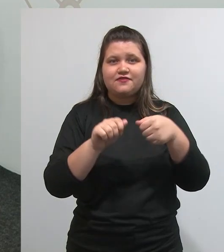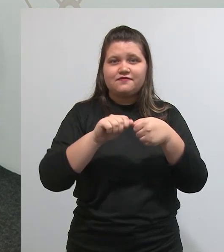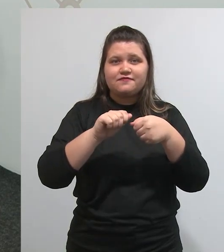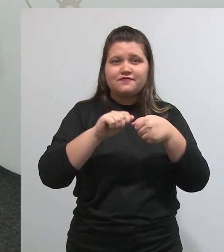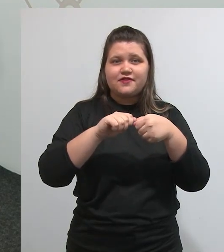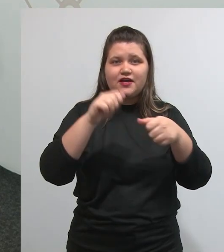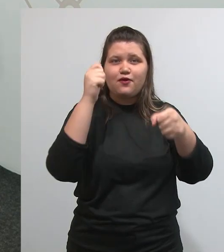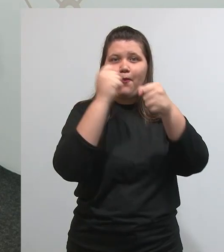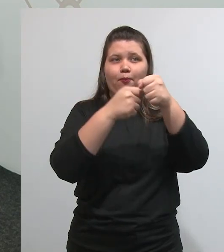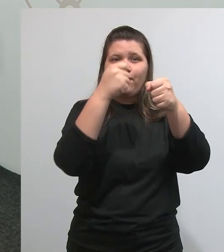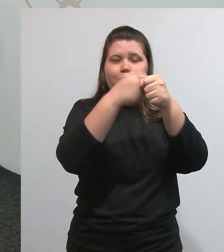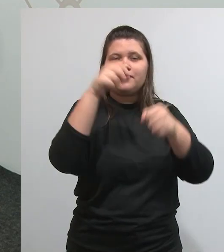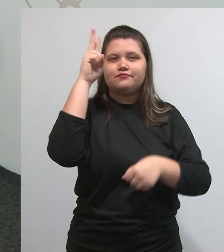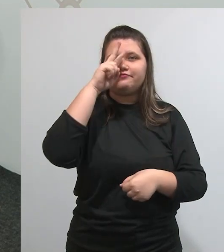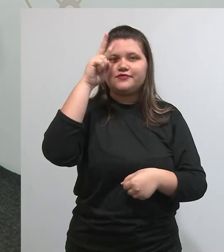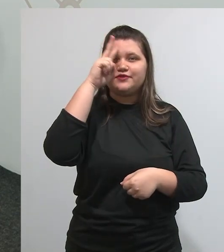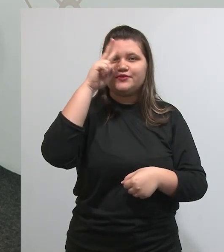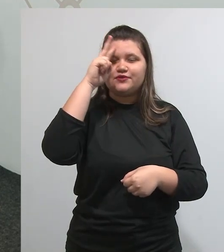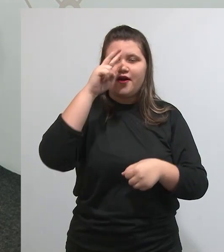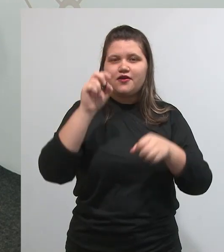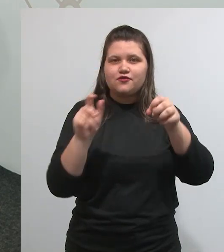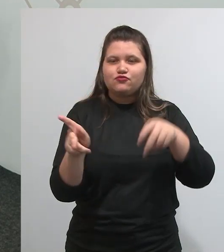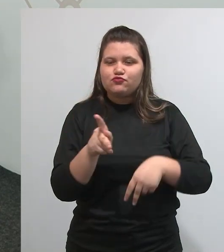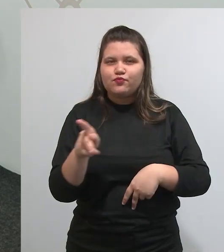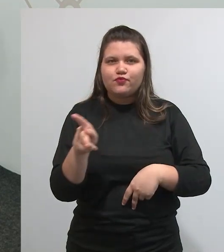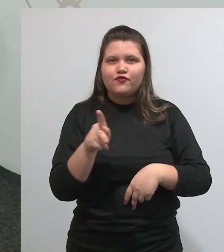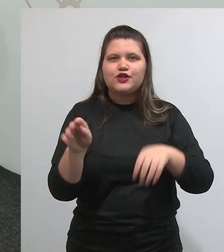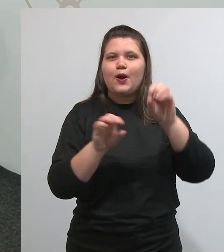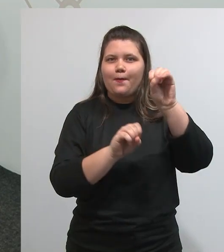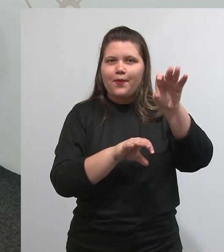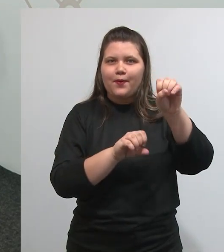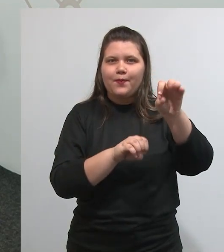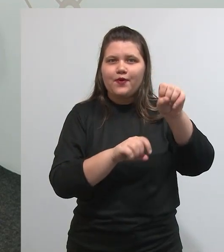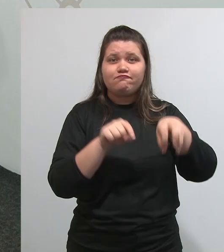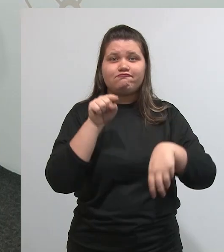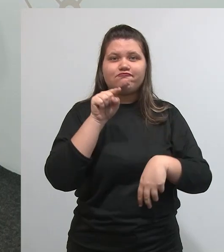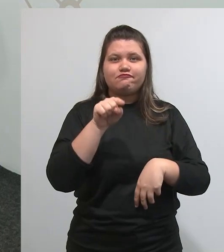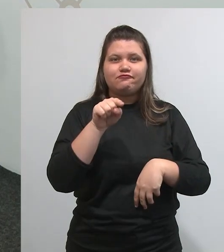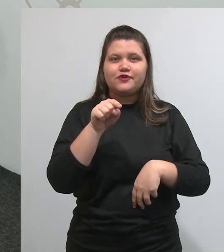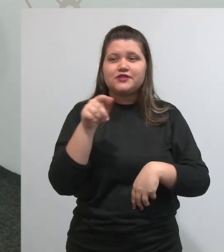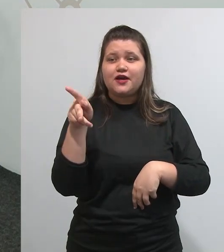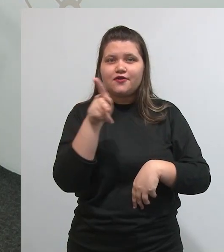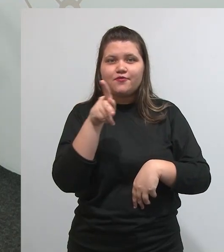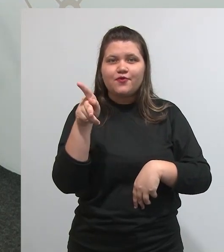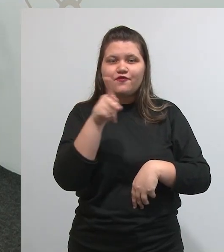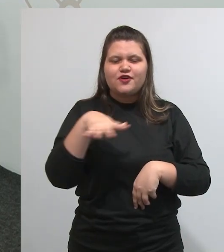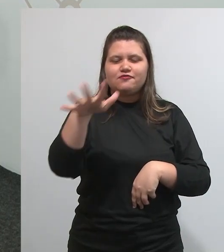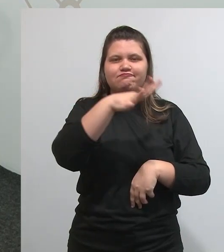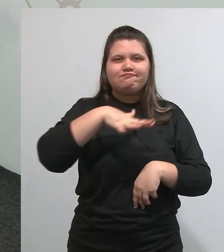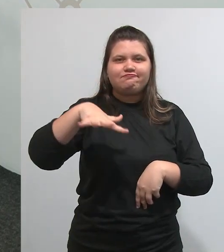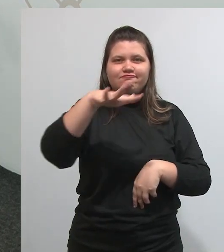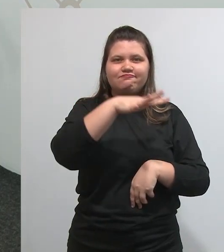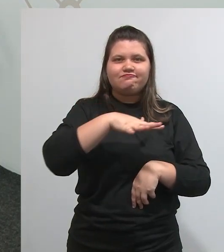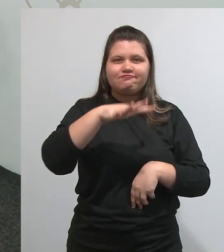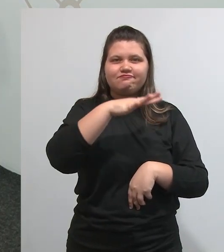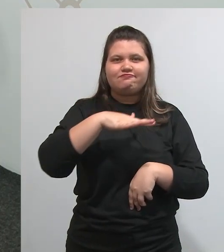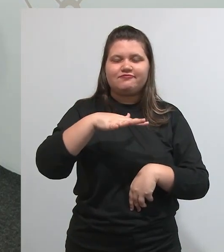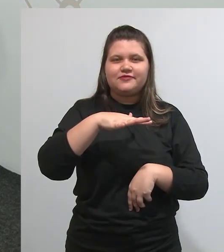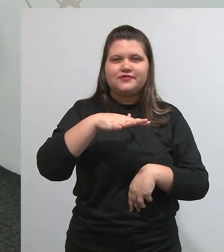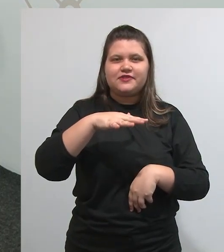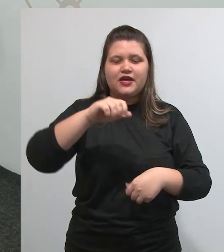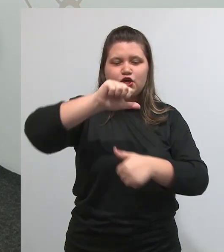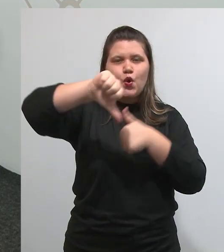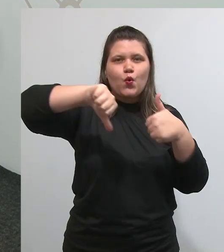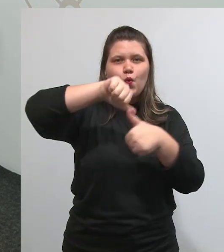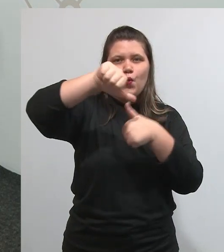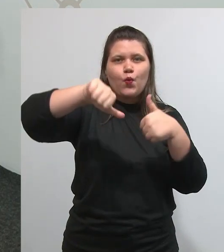dos educadores. E você foi e é uma educadora da região que transformou a realidade